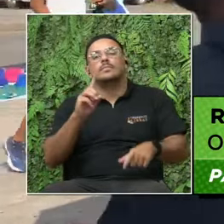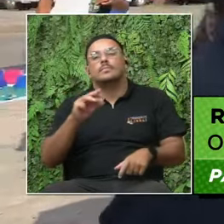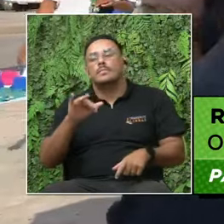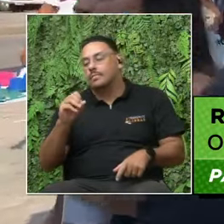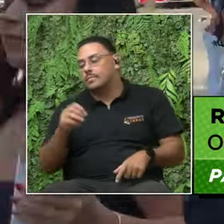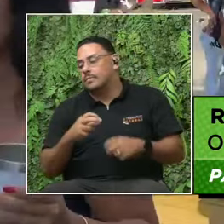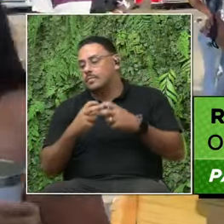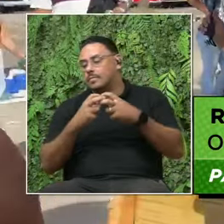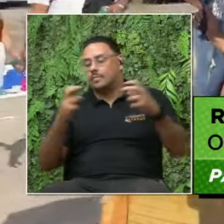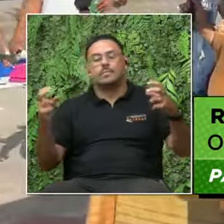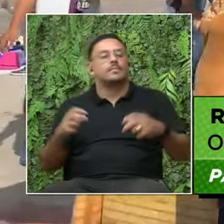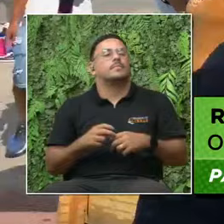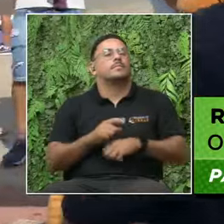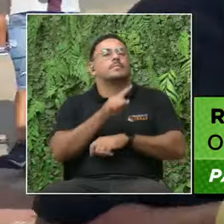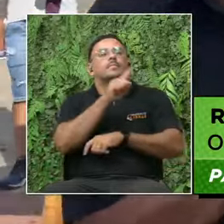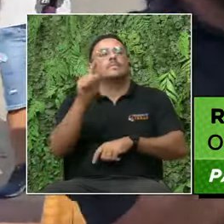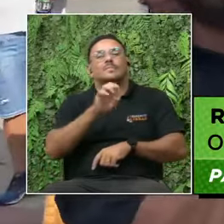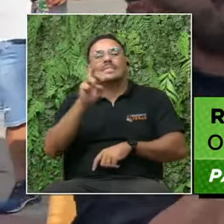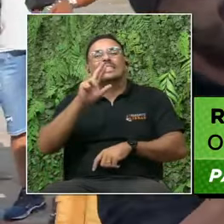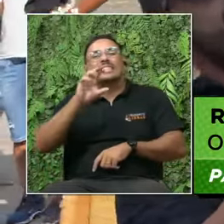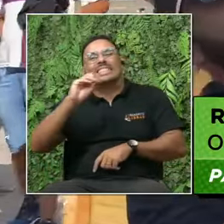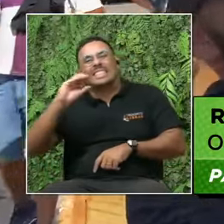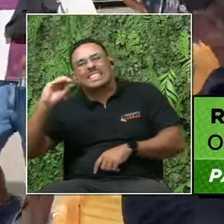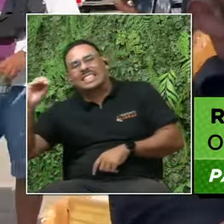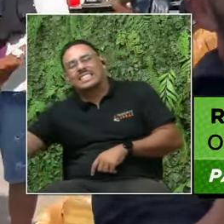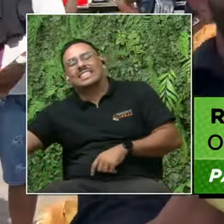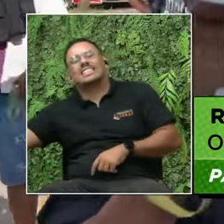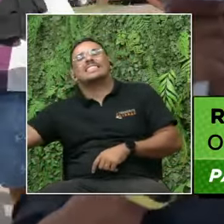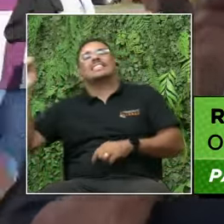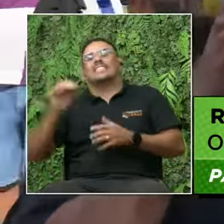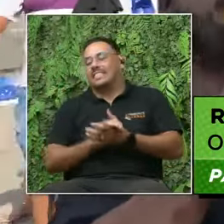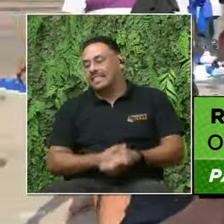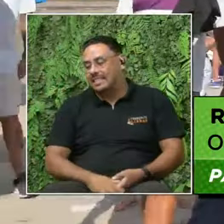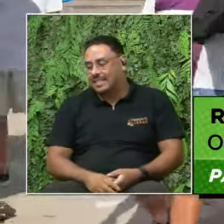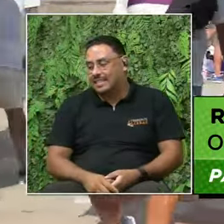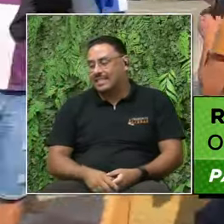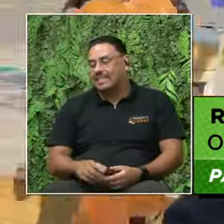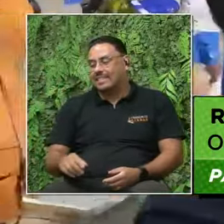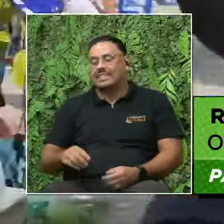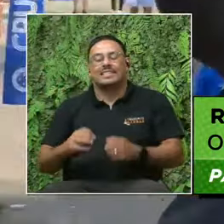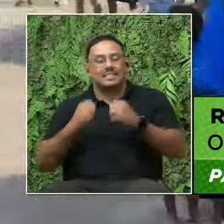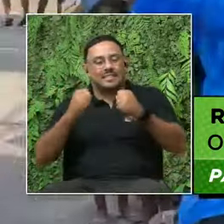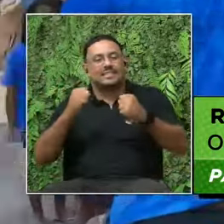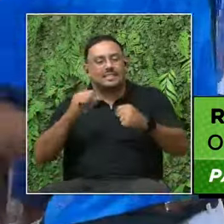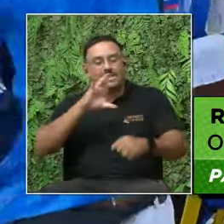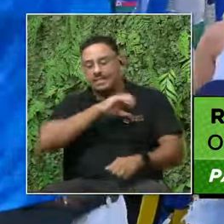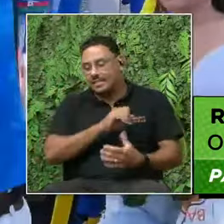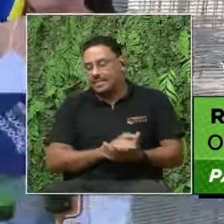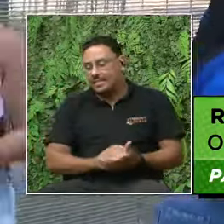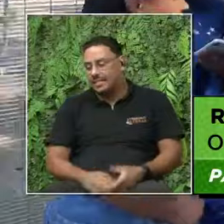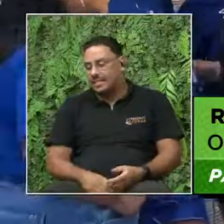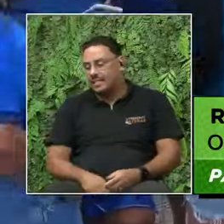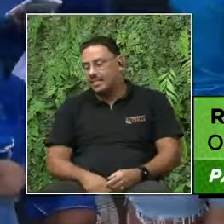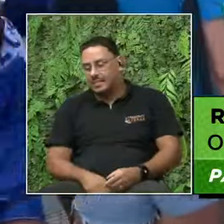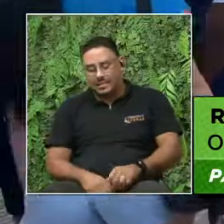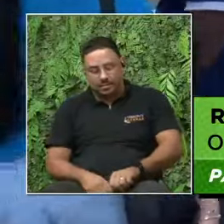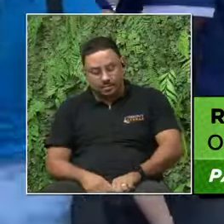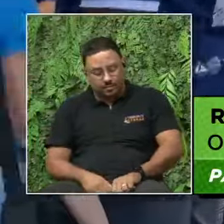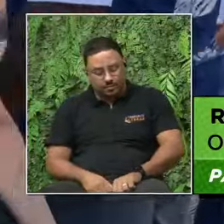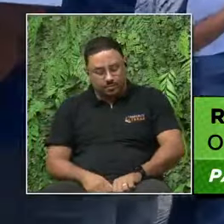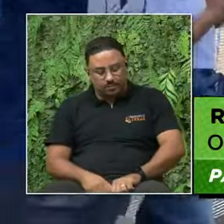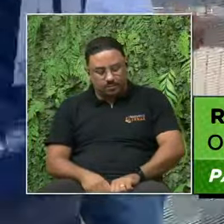da aquele gritão to Ziro Ô torcida apaixonada Essa é do Cruzeiro